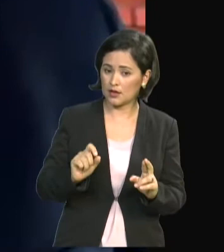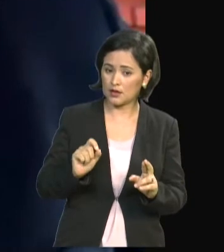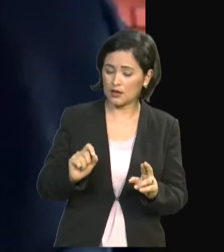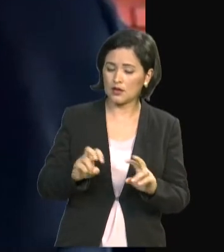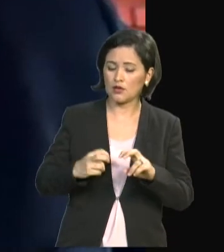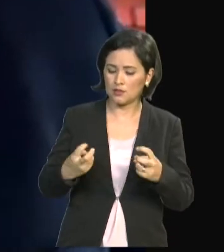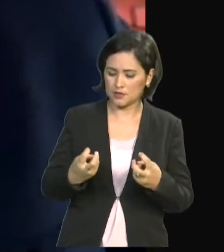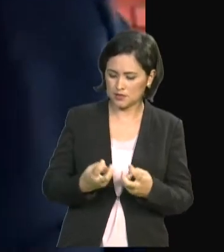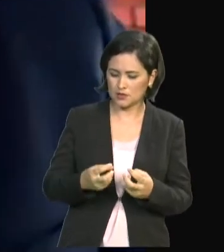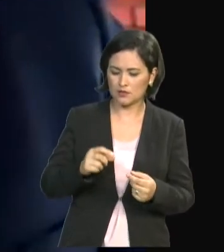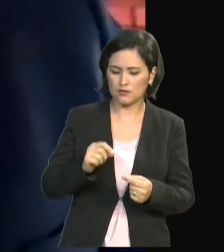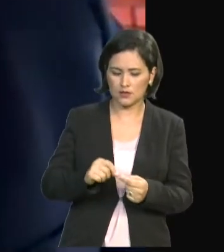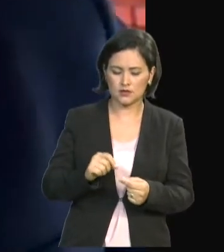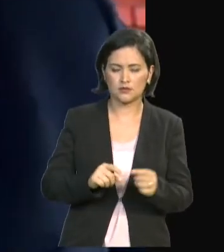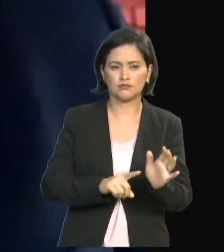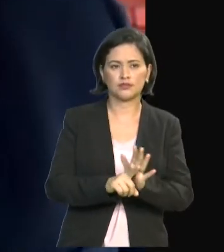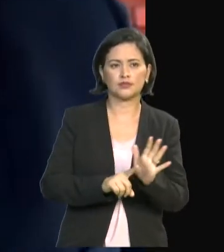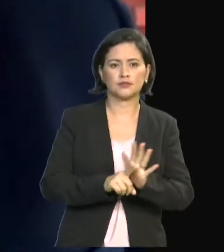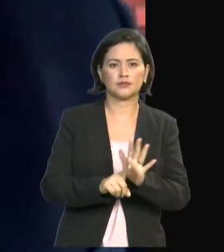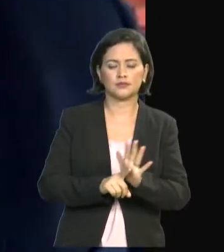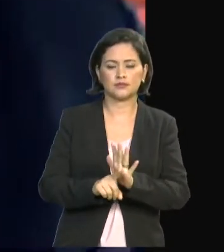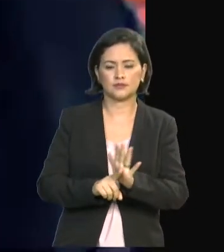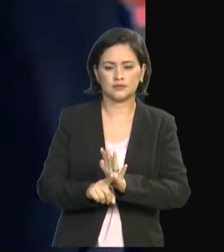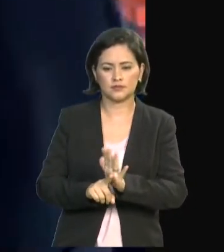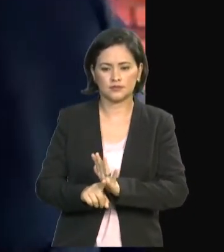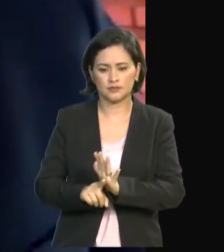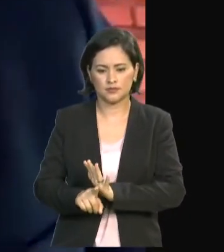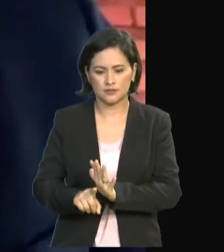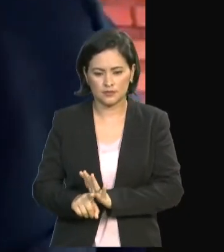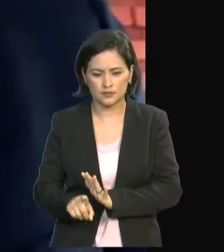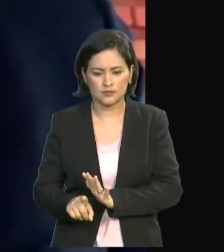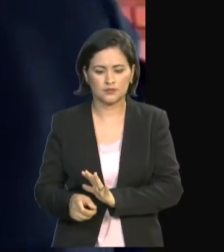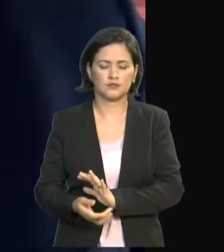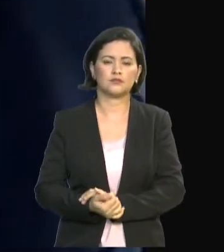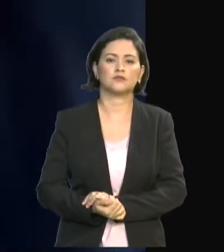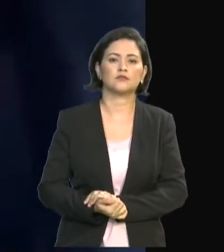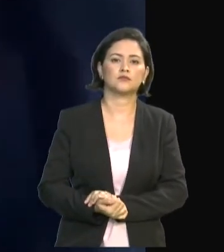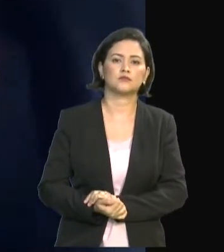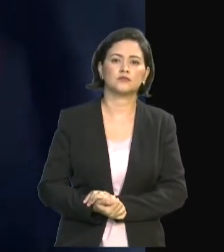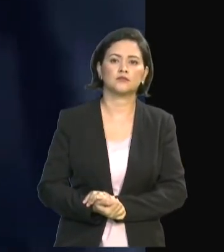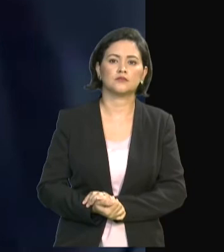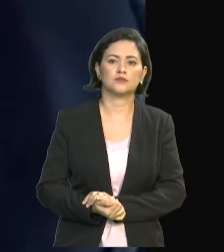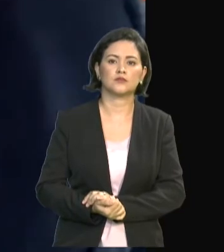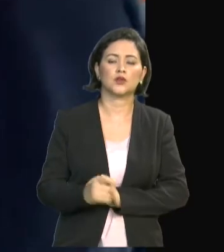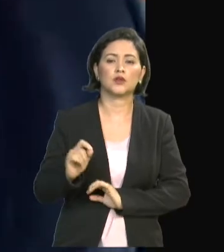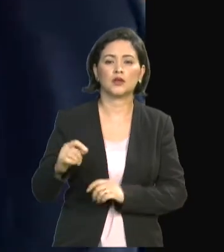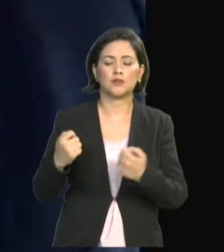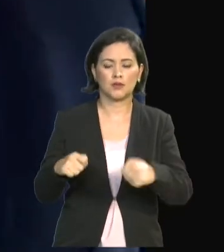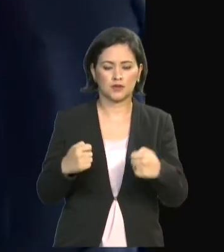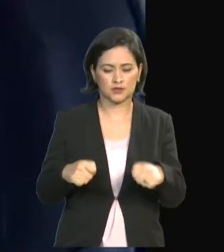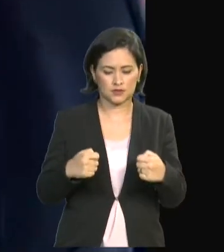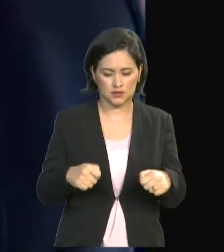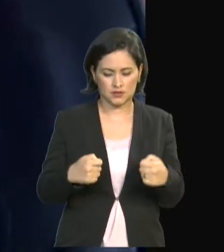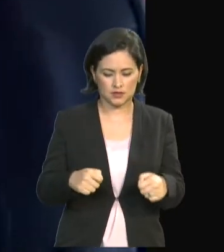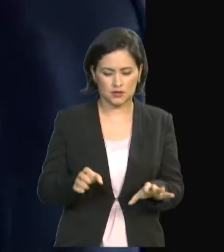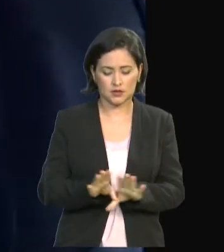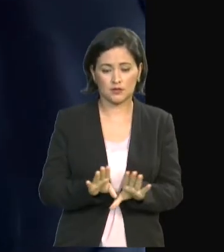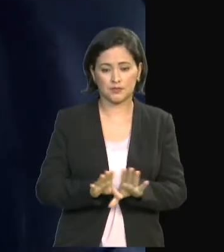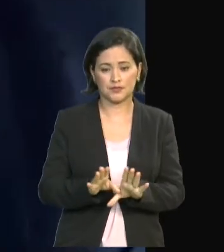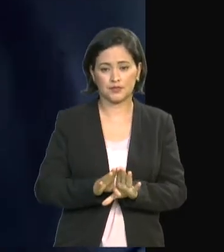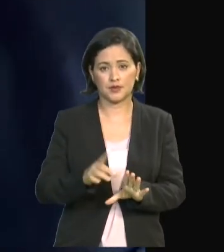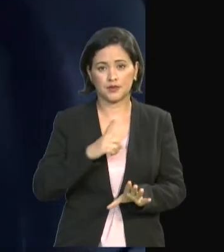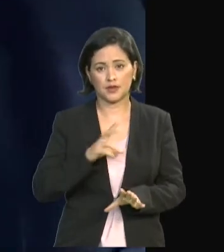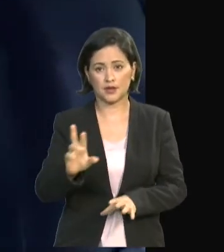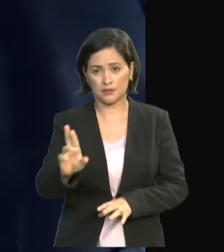realmente faça as inquisições, os inquirimentos, as perguntas necessárias e que tenha também as respostas que são